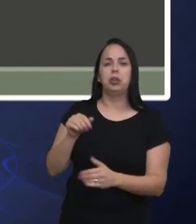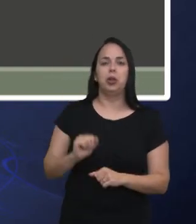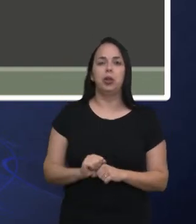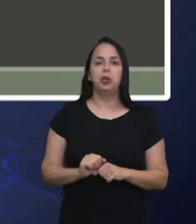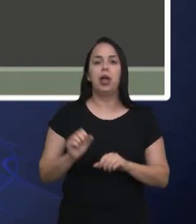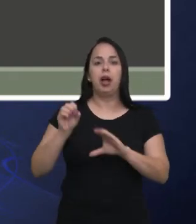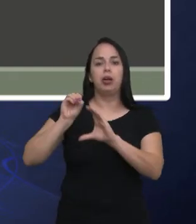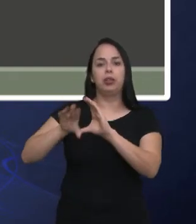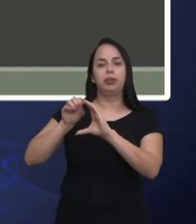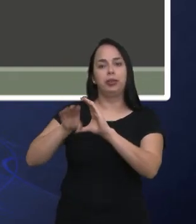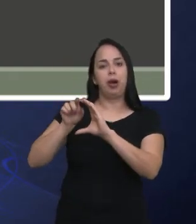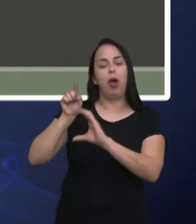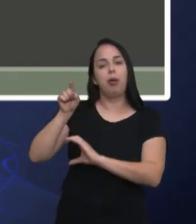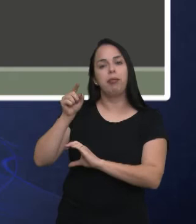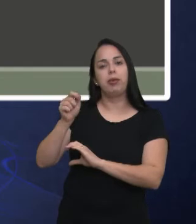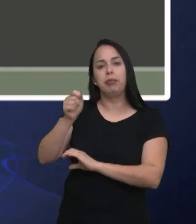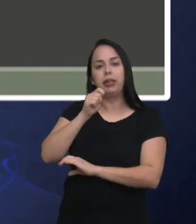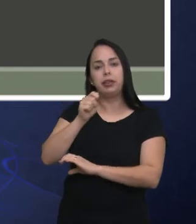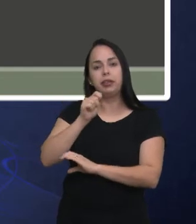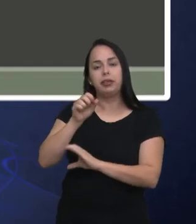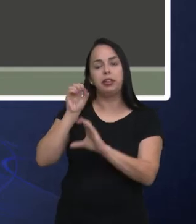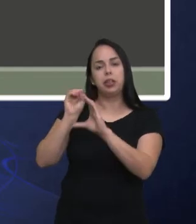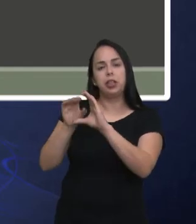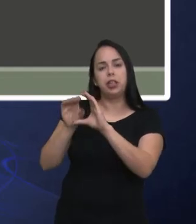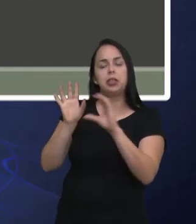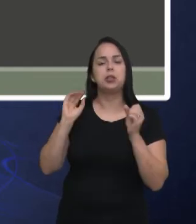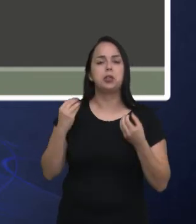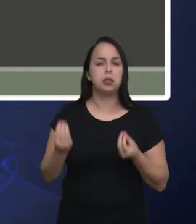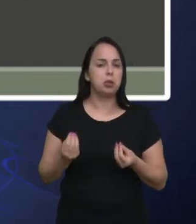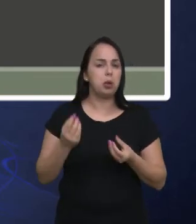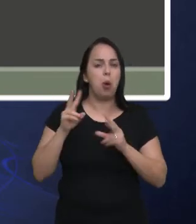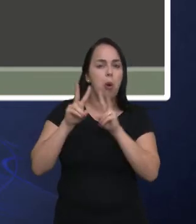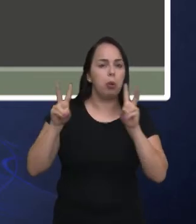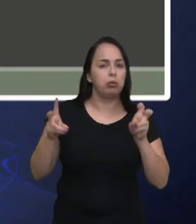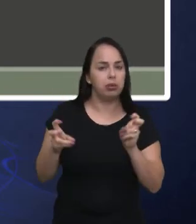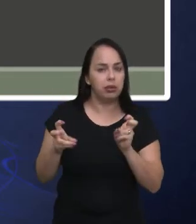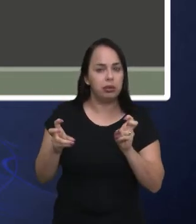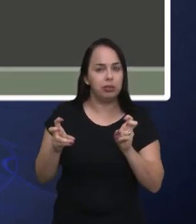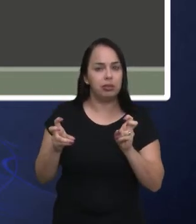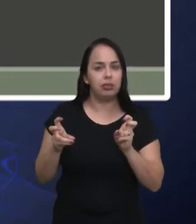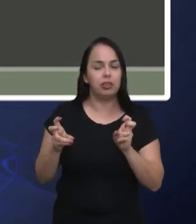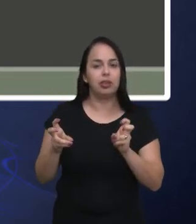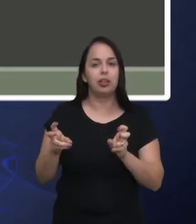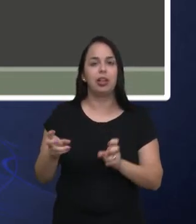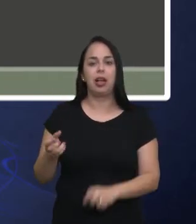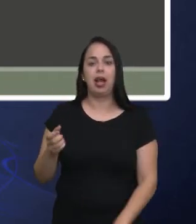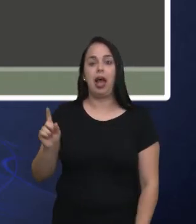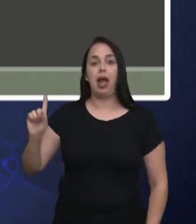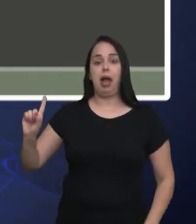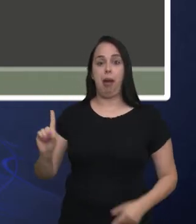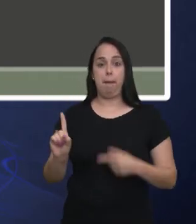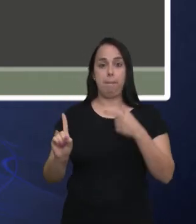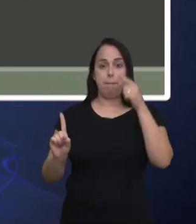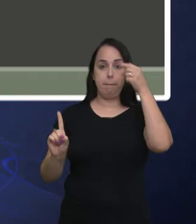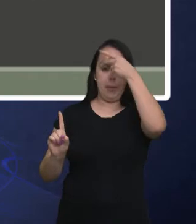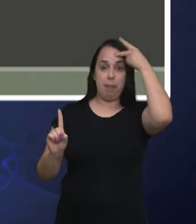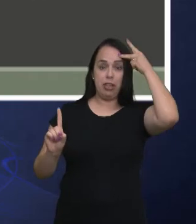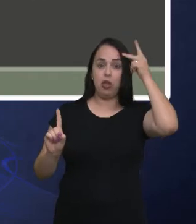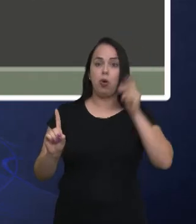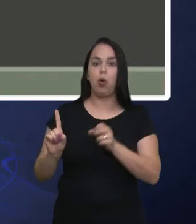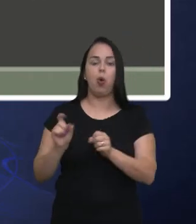Fantástico, e o Fantástico fez uma matéria sobre um cidadão que comprou